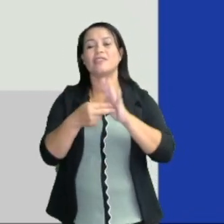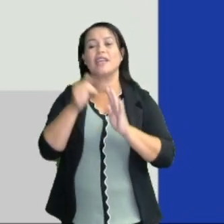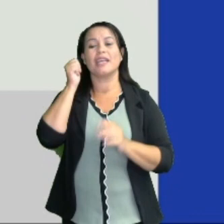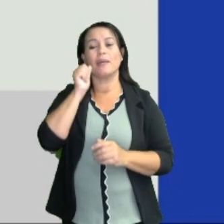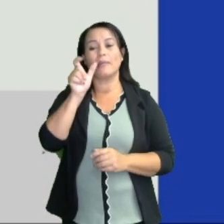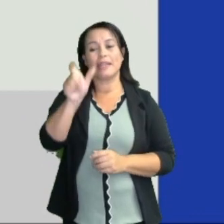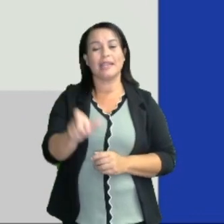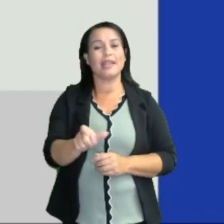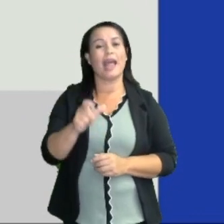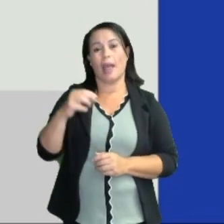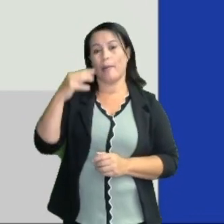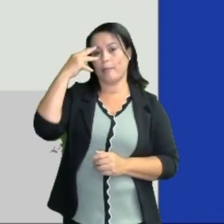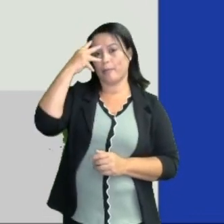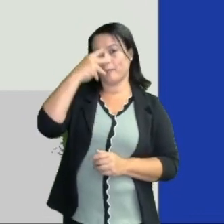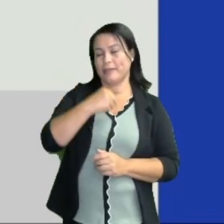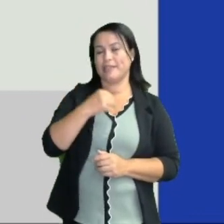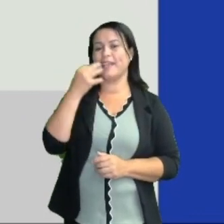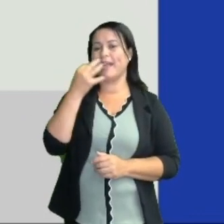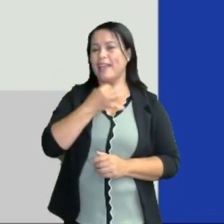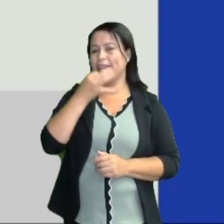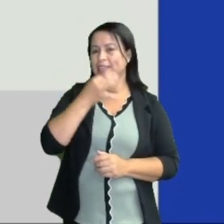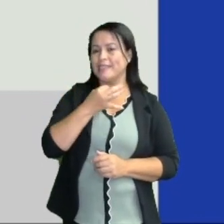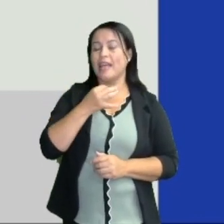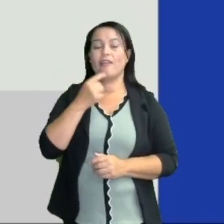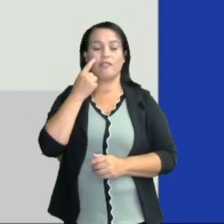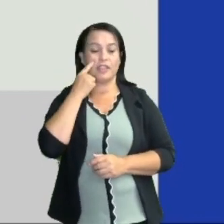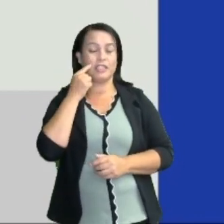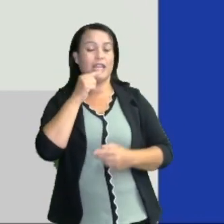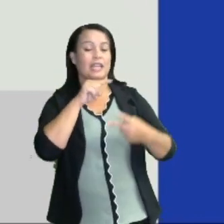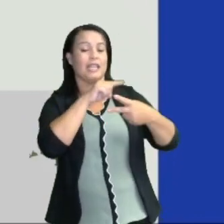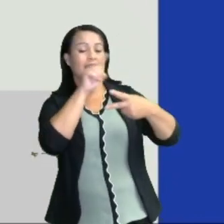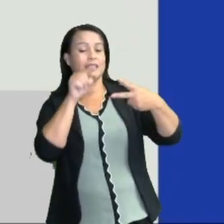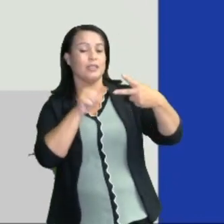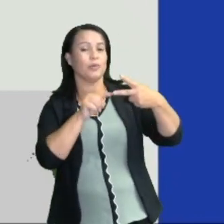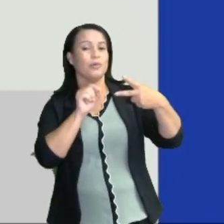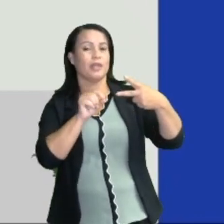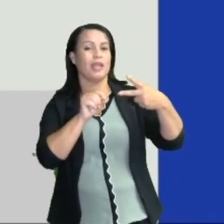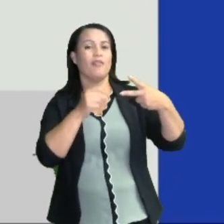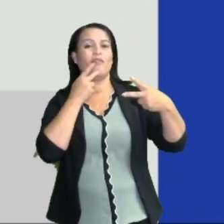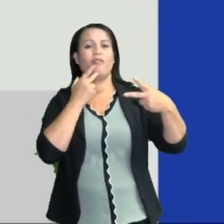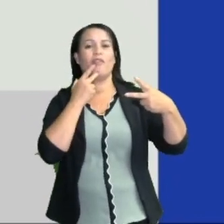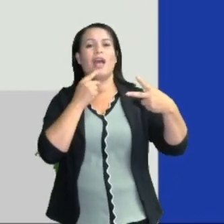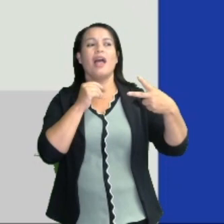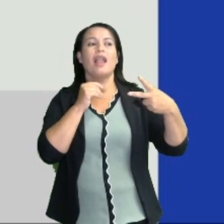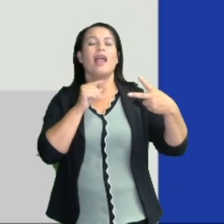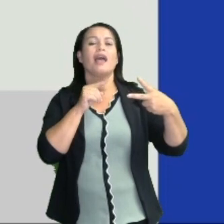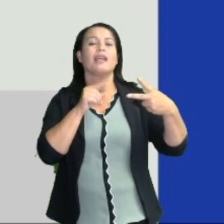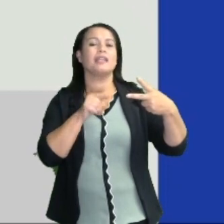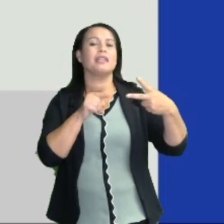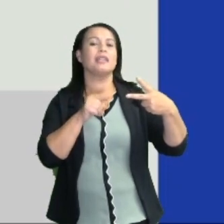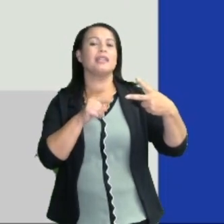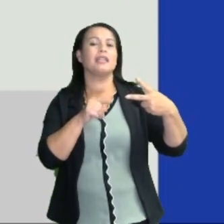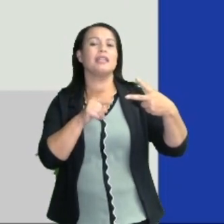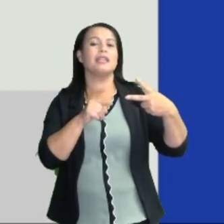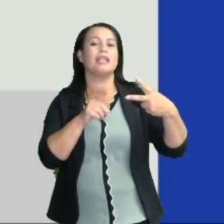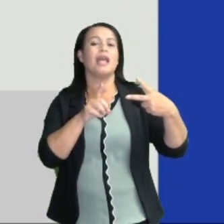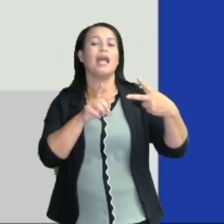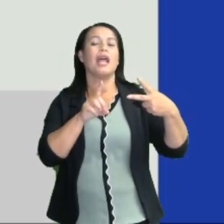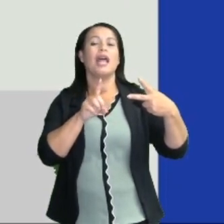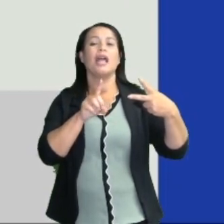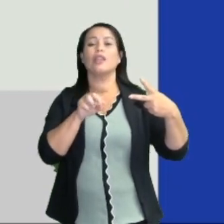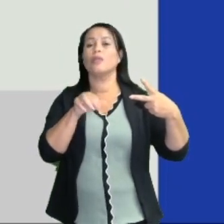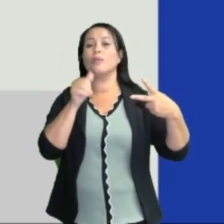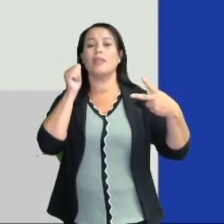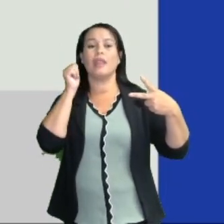uma menina linda. Duda tem uma linda gata. Nessa segunda frase eu já tenho a palavra gata com o sentido